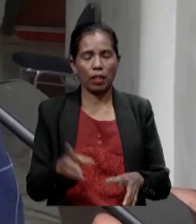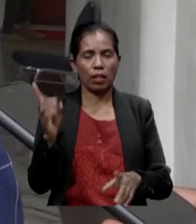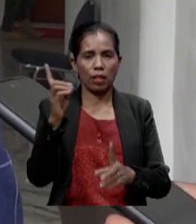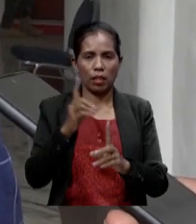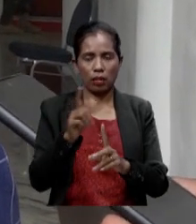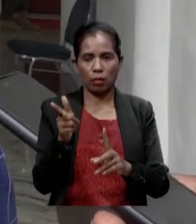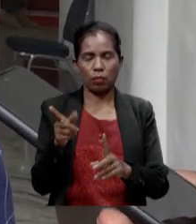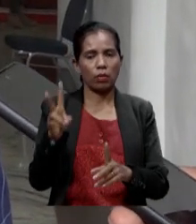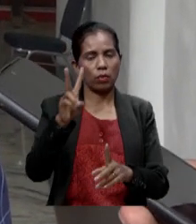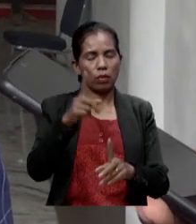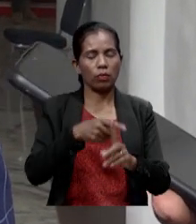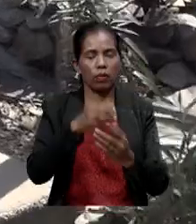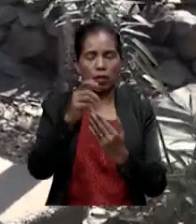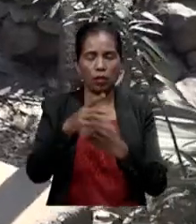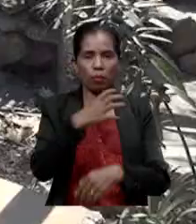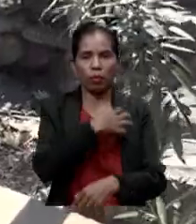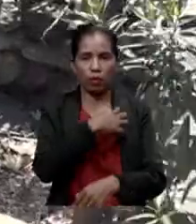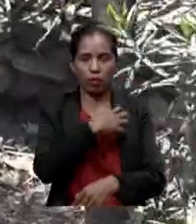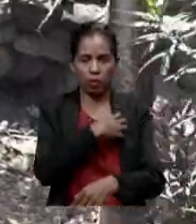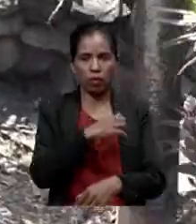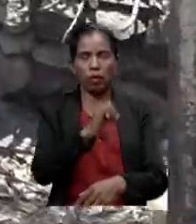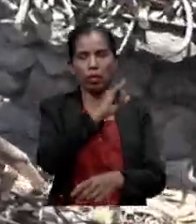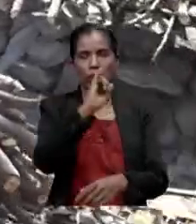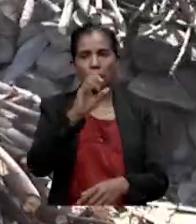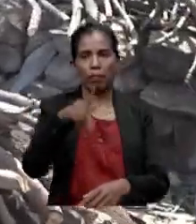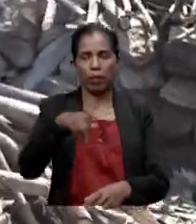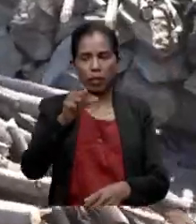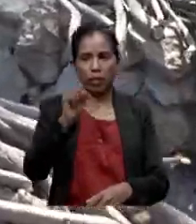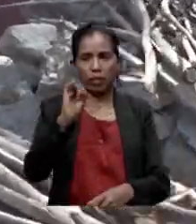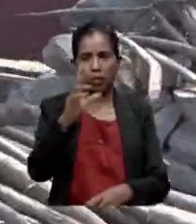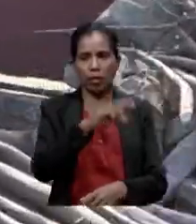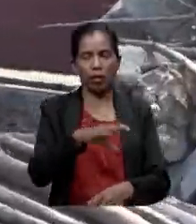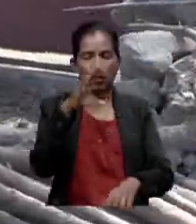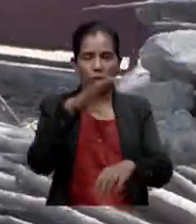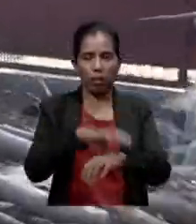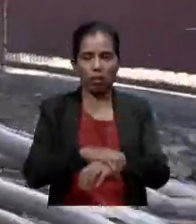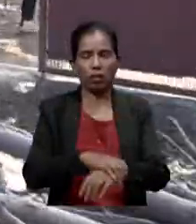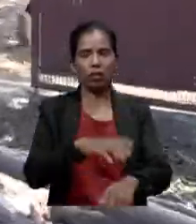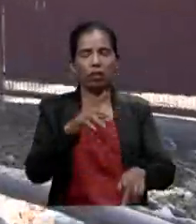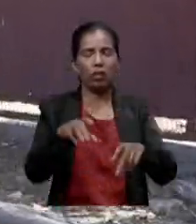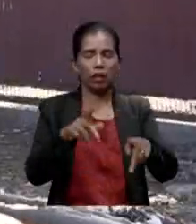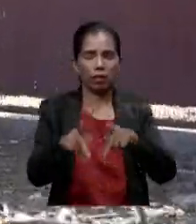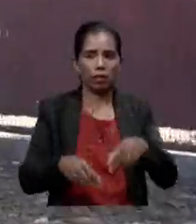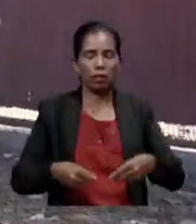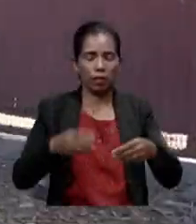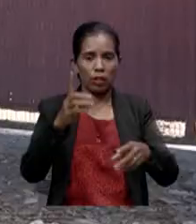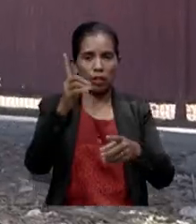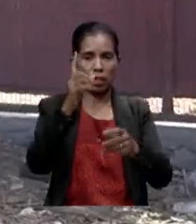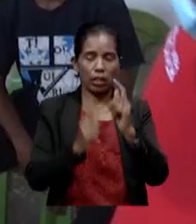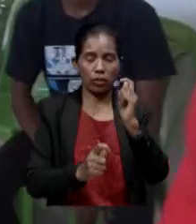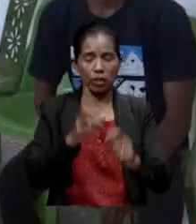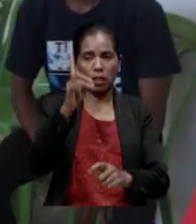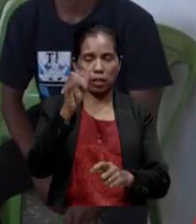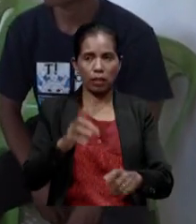rua Fulani, Polícia Científica e Investigação Criminal executa mandado busca no detenção Tribunal Distrital Dili para